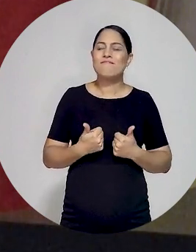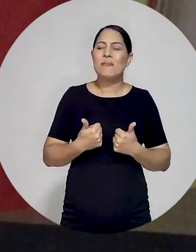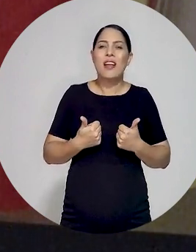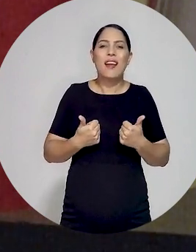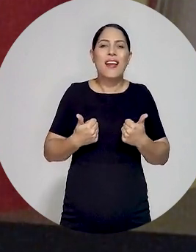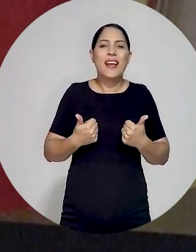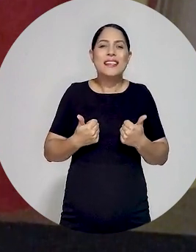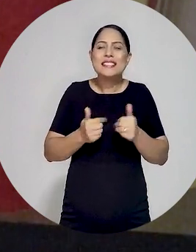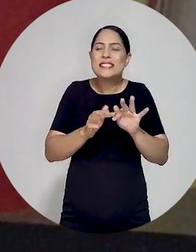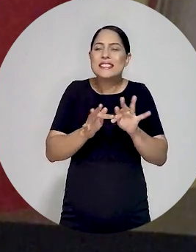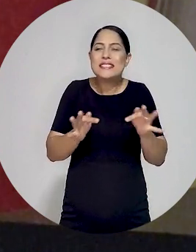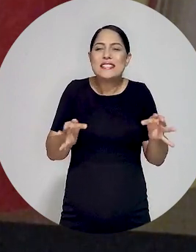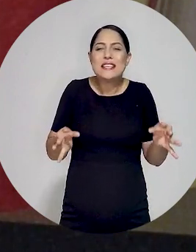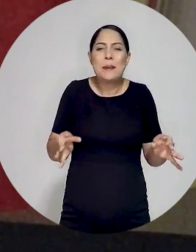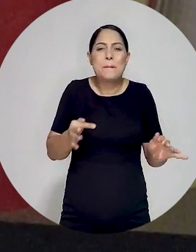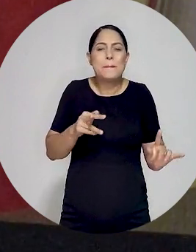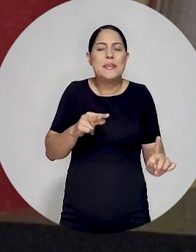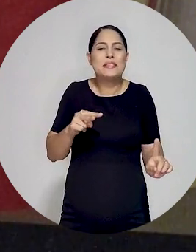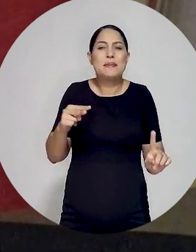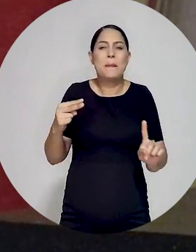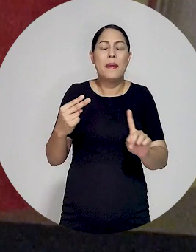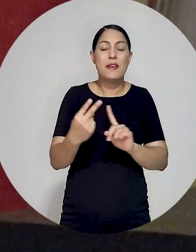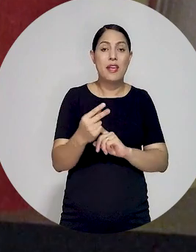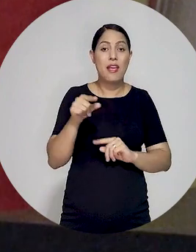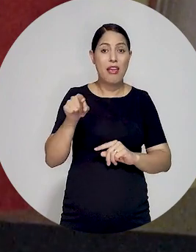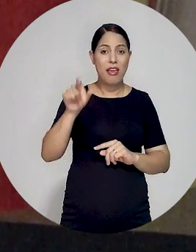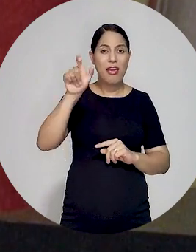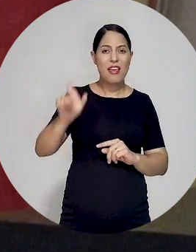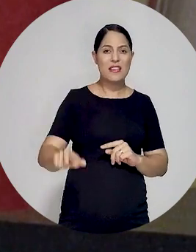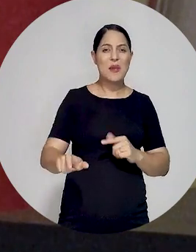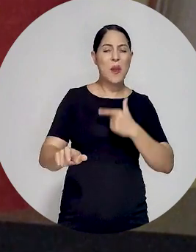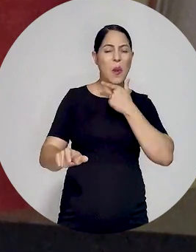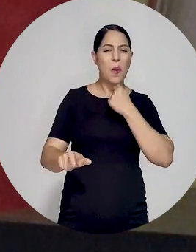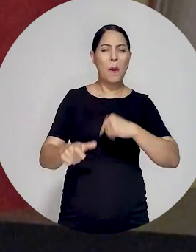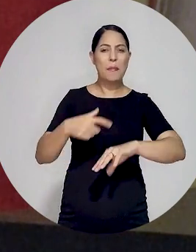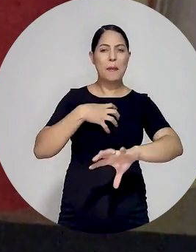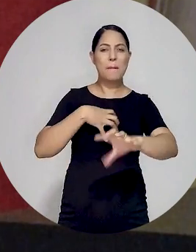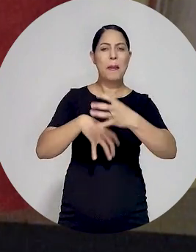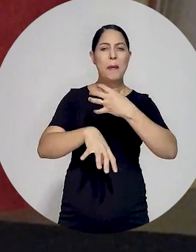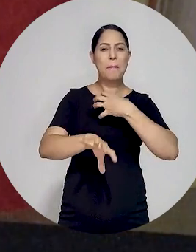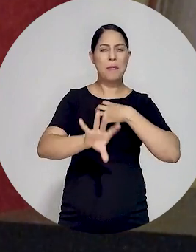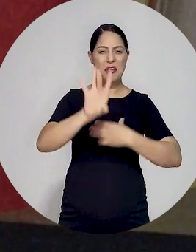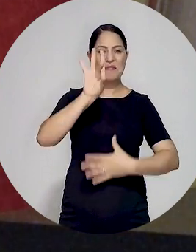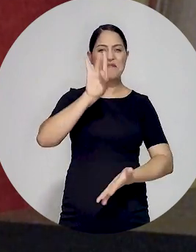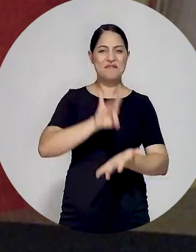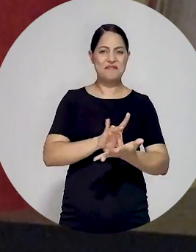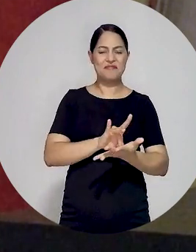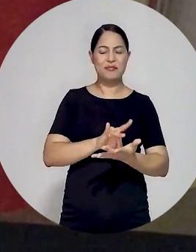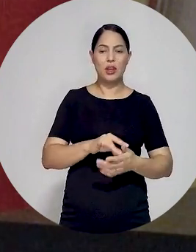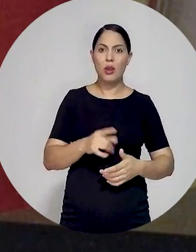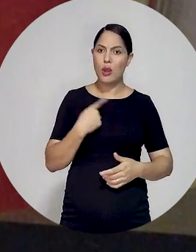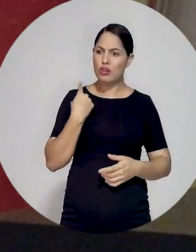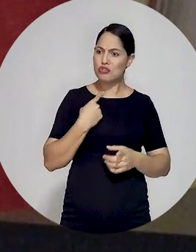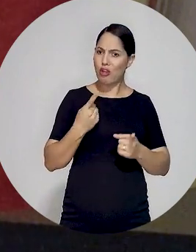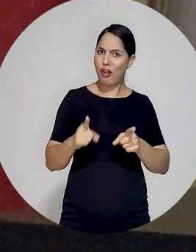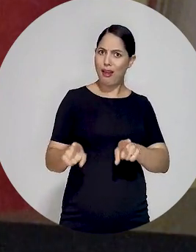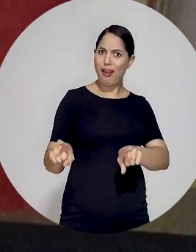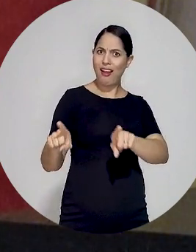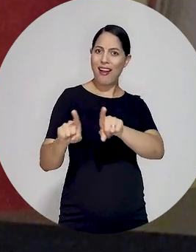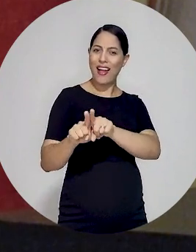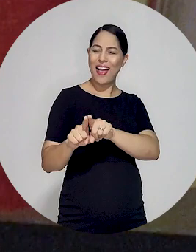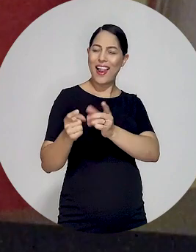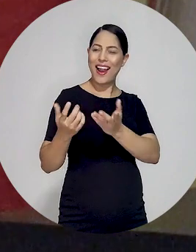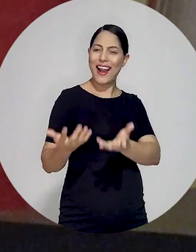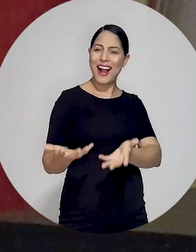olhar simples, ele é um homem que tem empatia, que quando a gente está ao